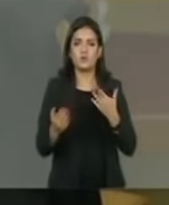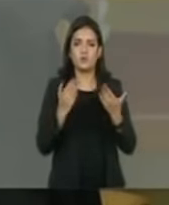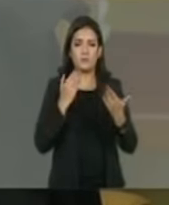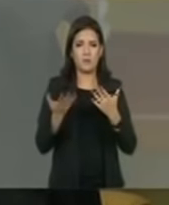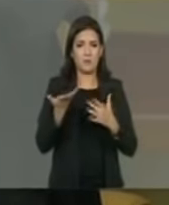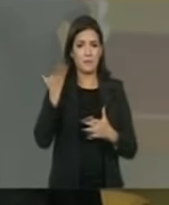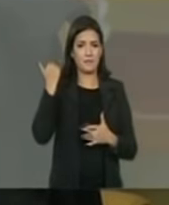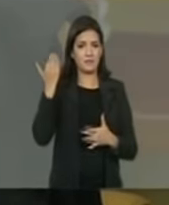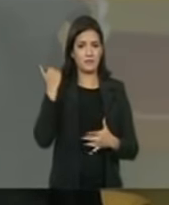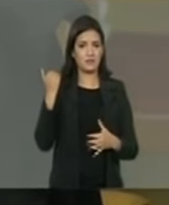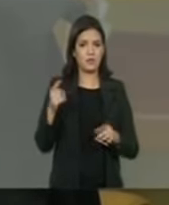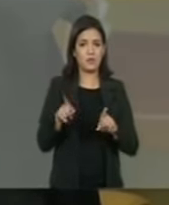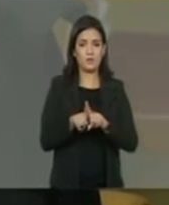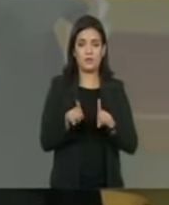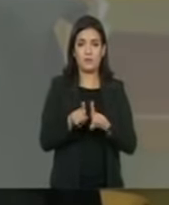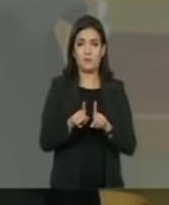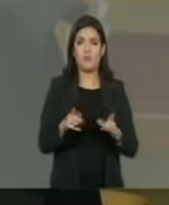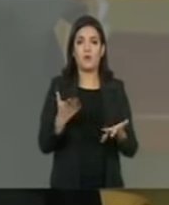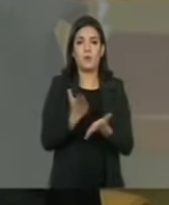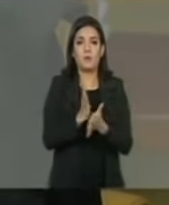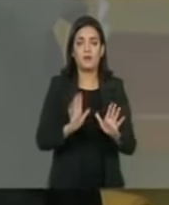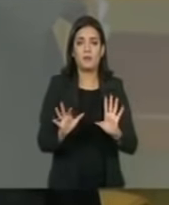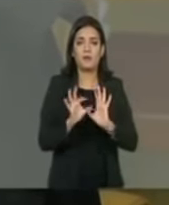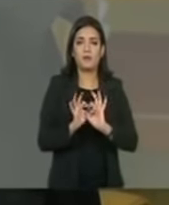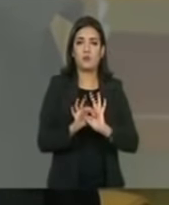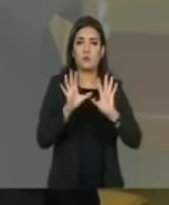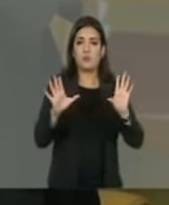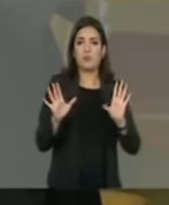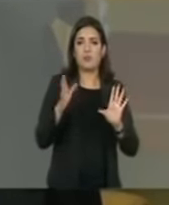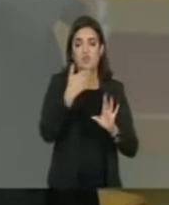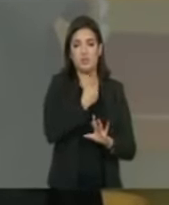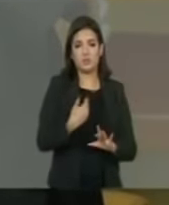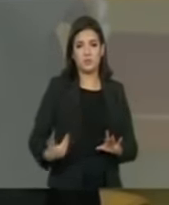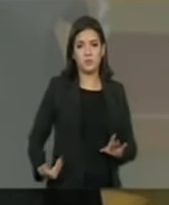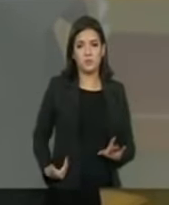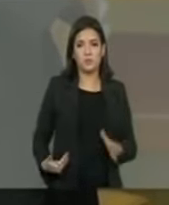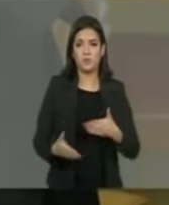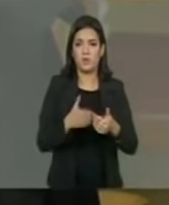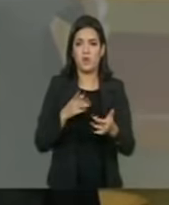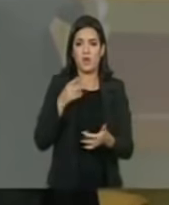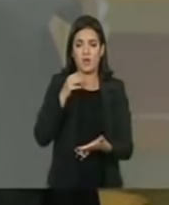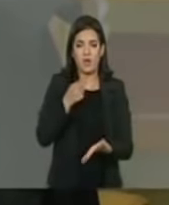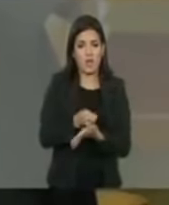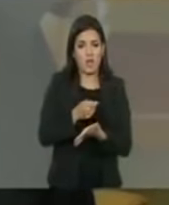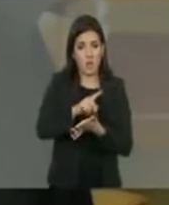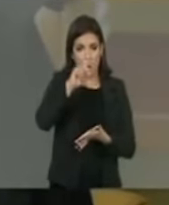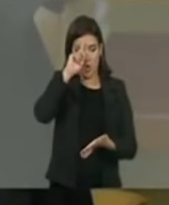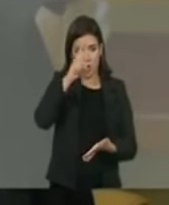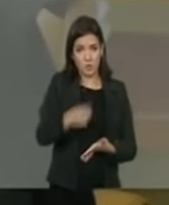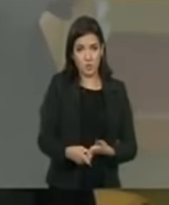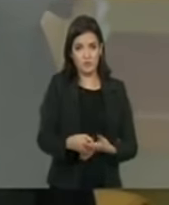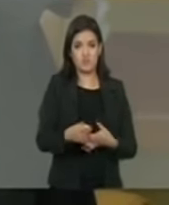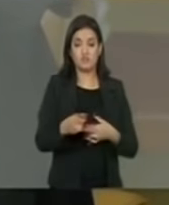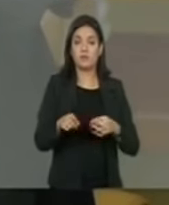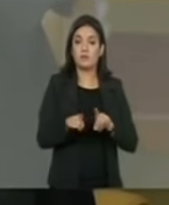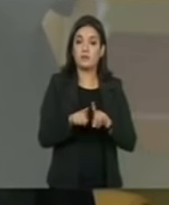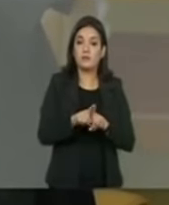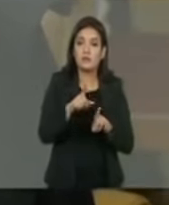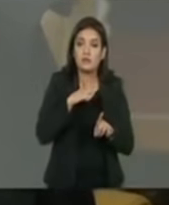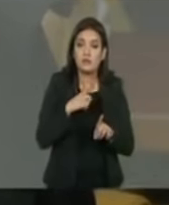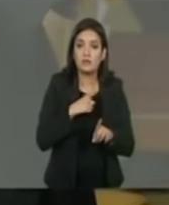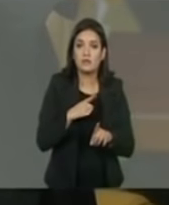bank mento do plano das liberdades públicas e qualquer ensaio autoritário e uma inaceitável hermenêutica de